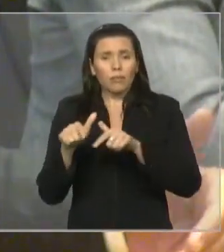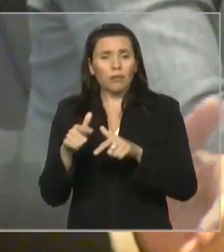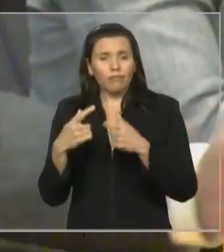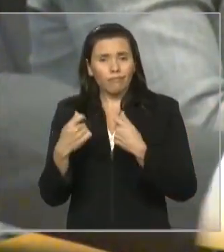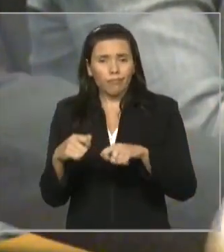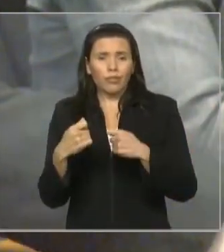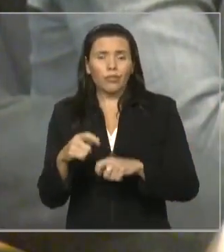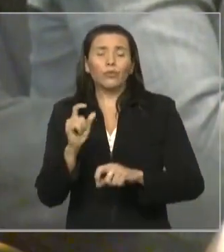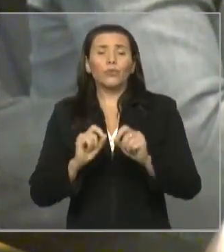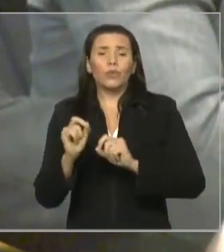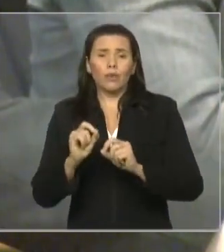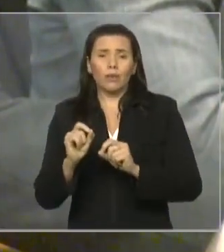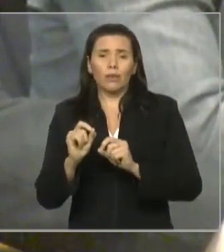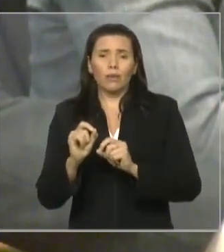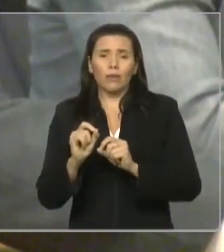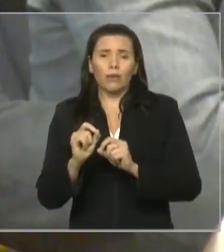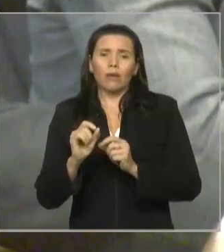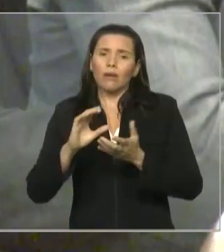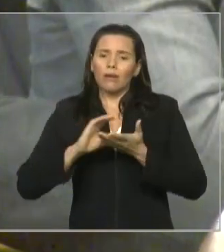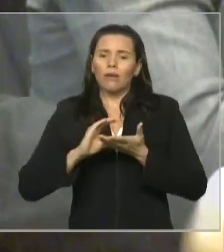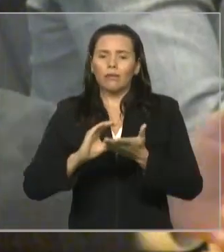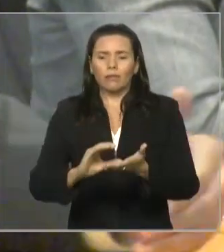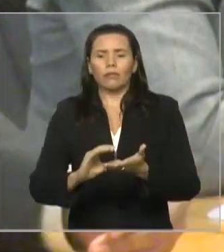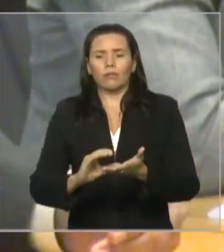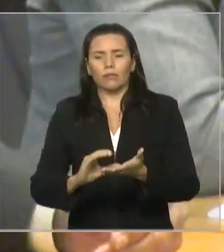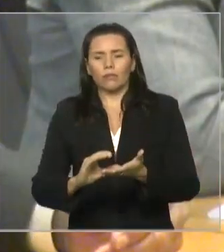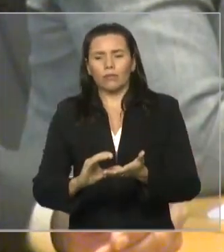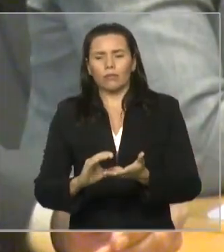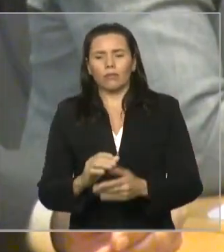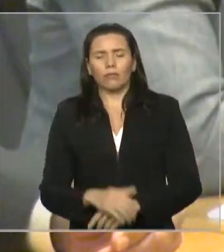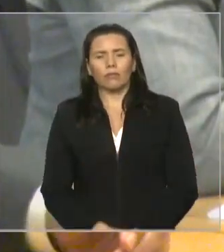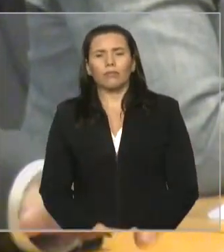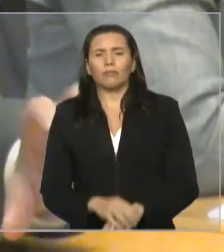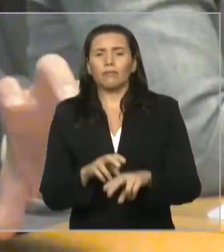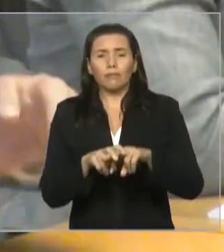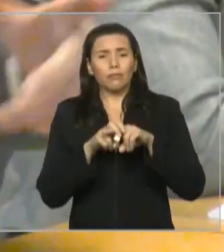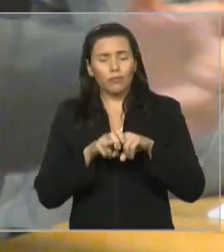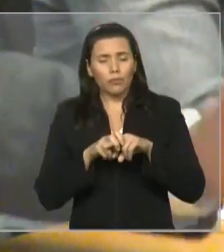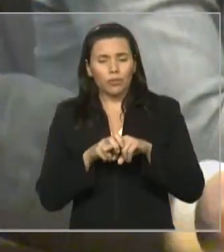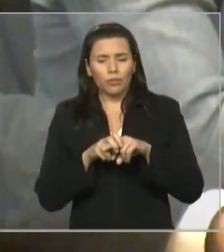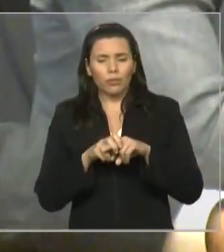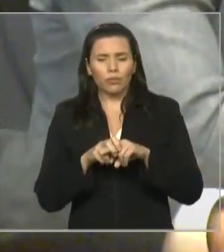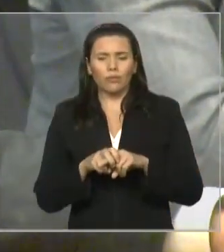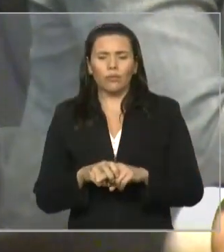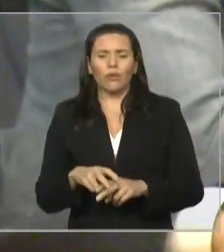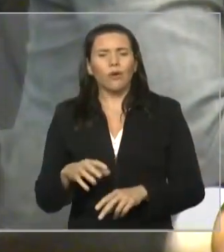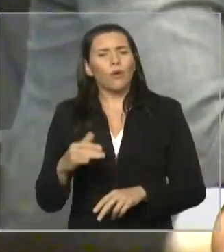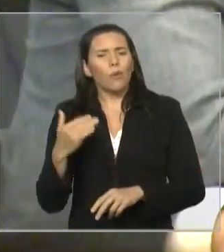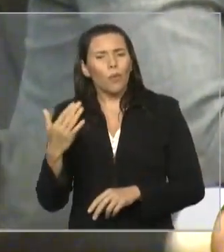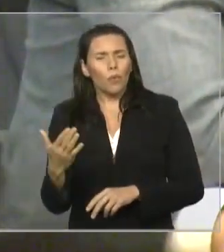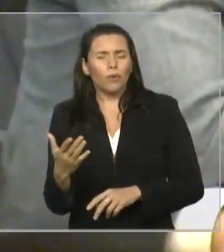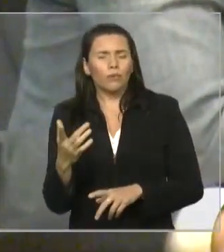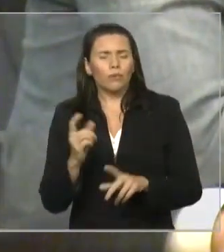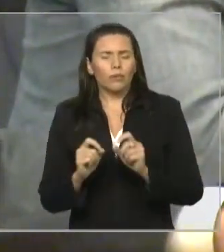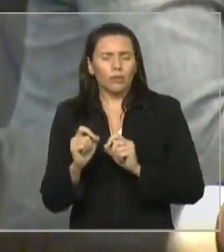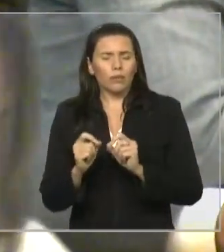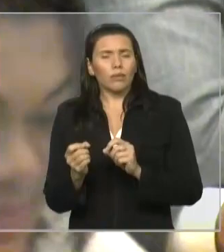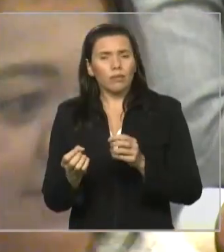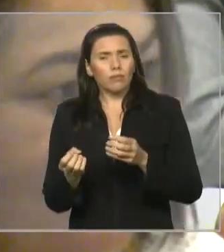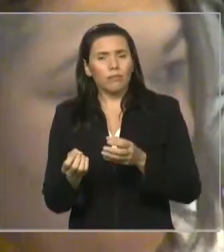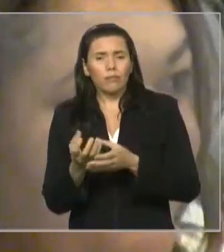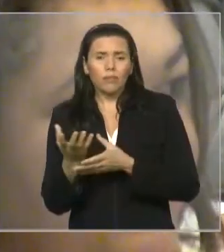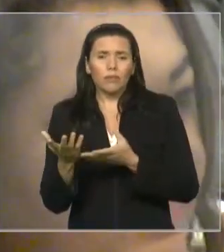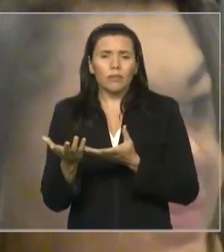o que cria vício de iniciativa por parte de nós parlamentares quando criamos em relação a essa situação. E